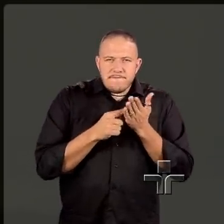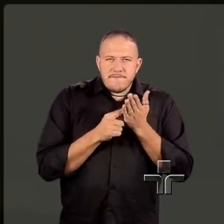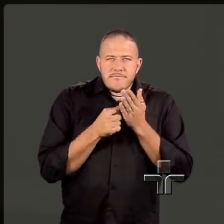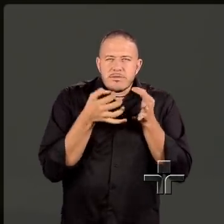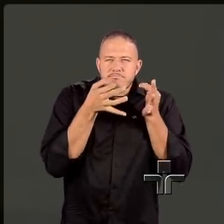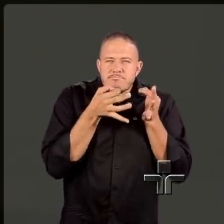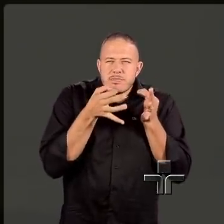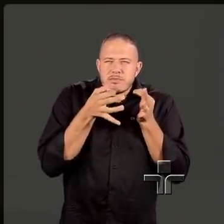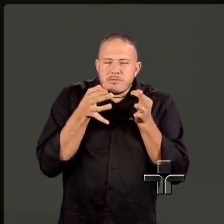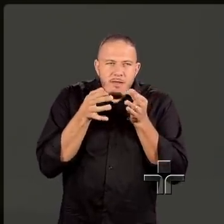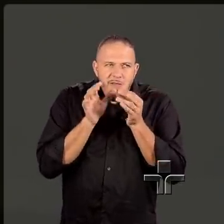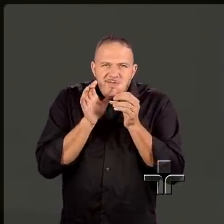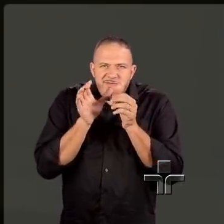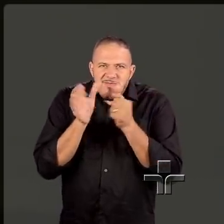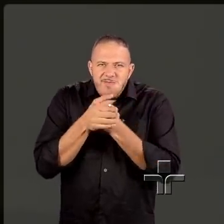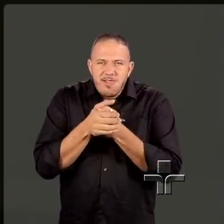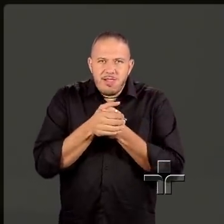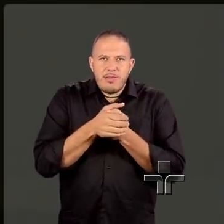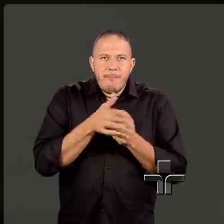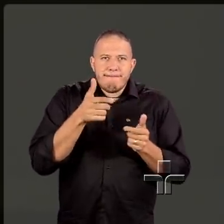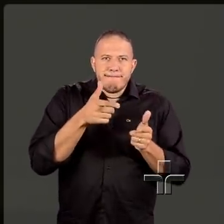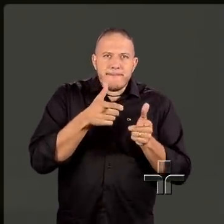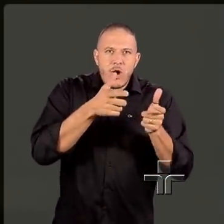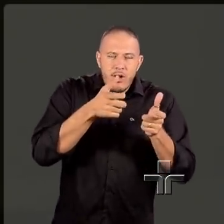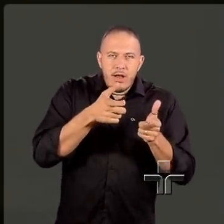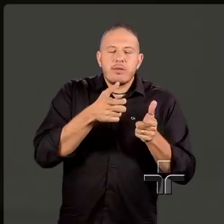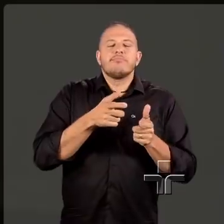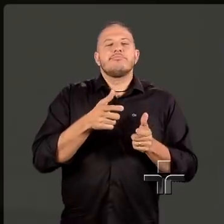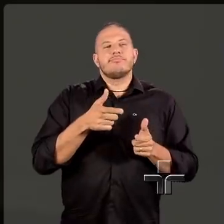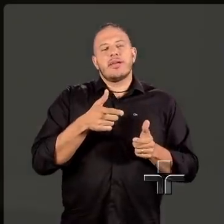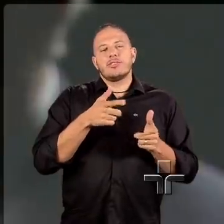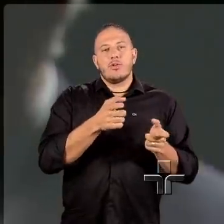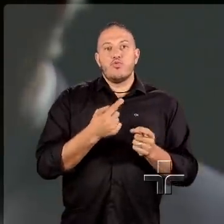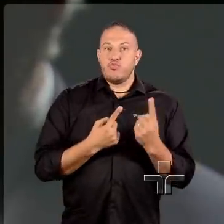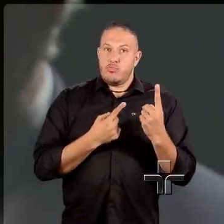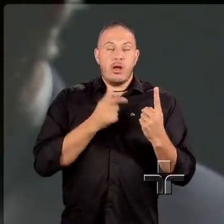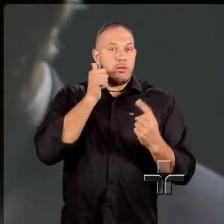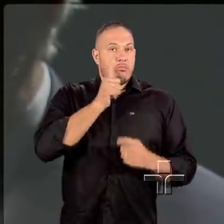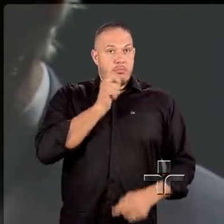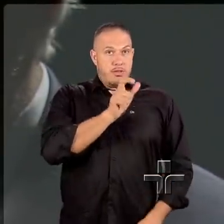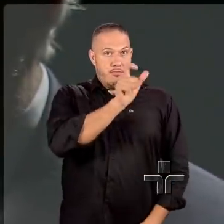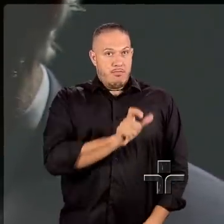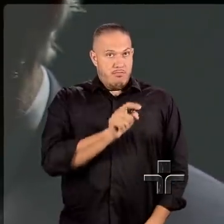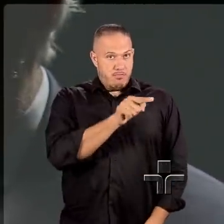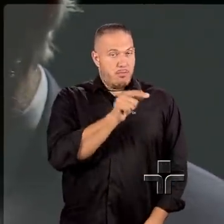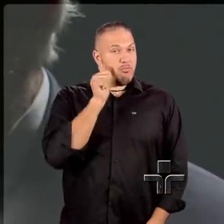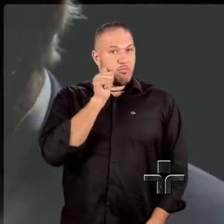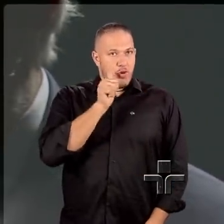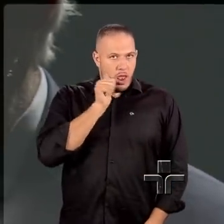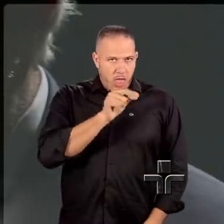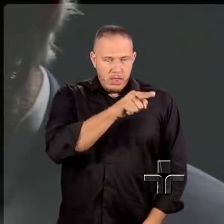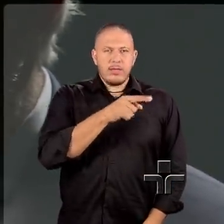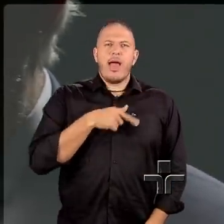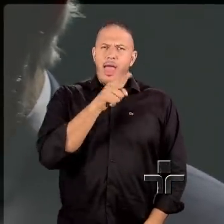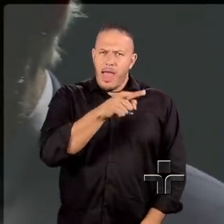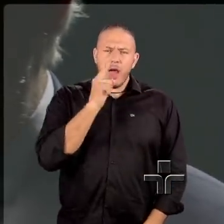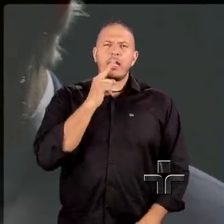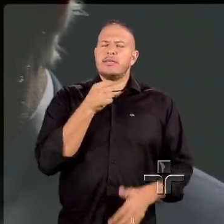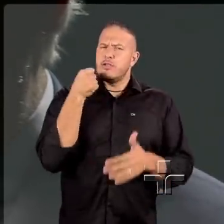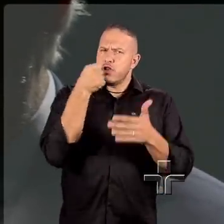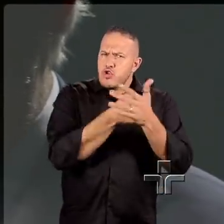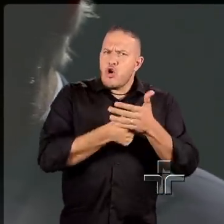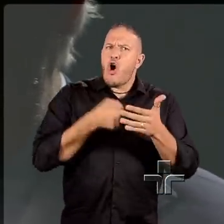cuidadosamente camuflado e que atingiu uma mulher que é ativista de